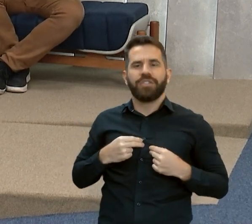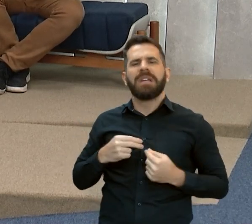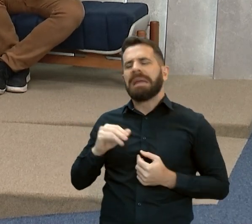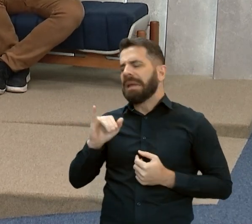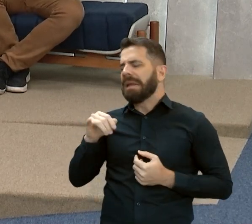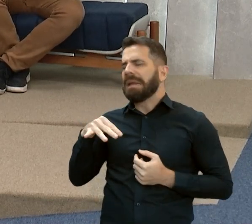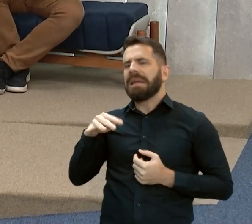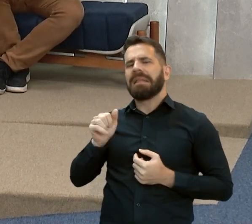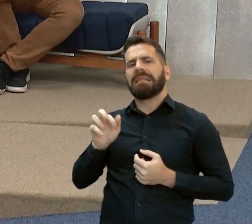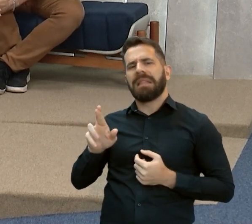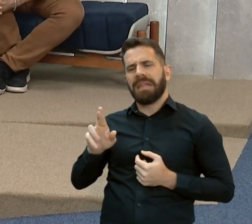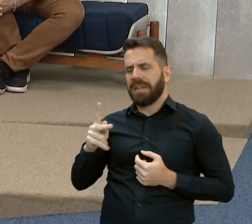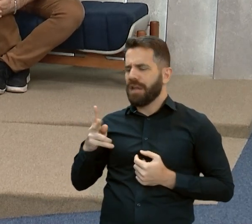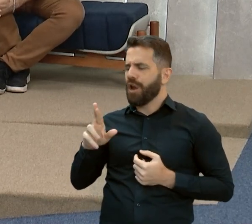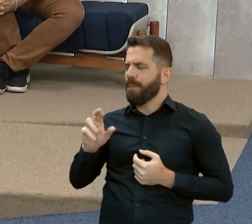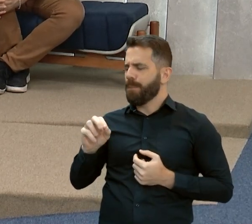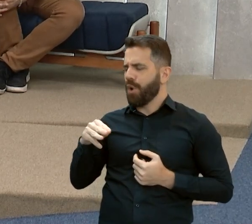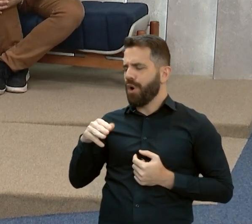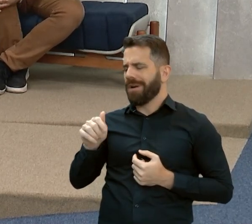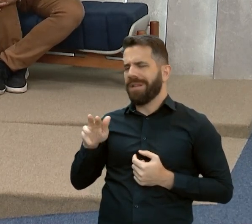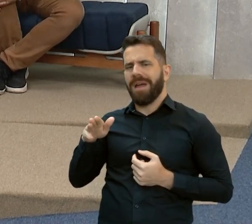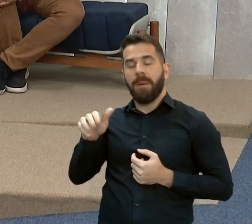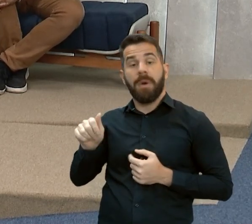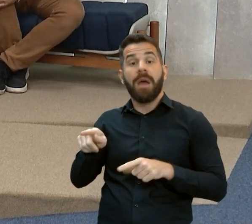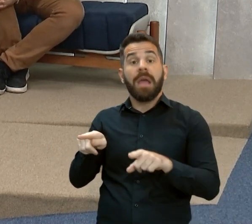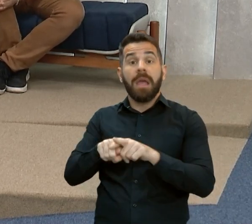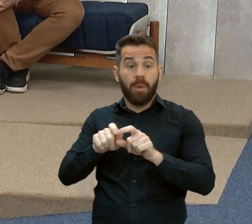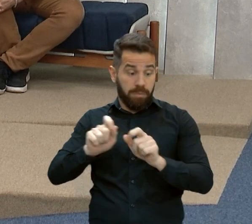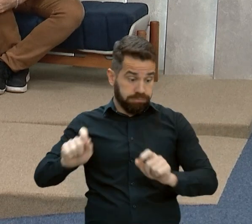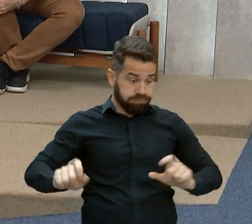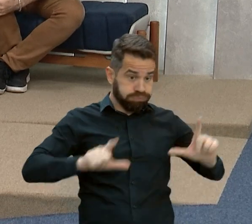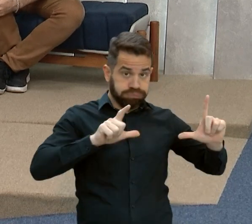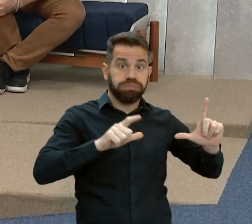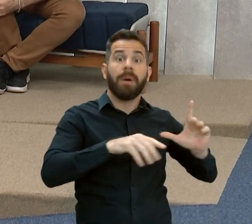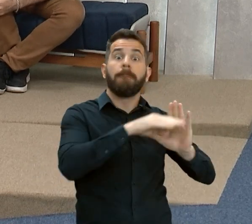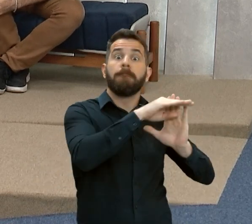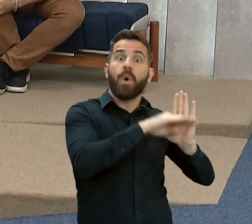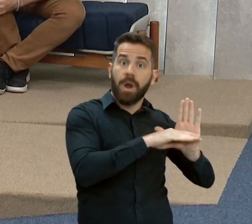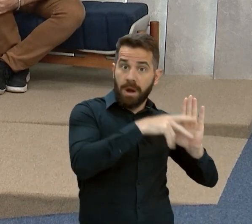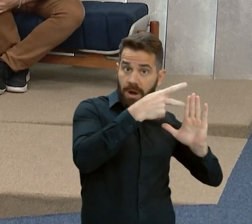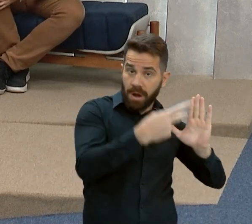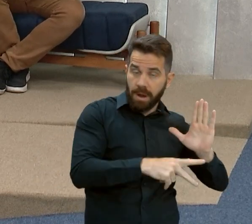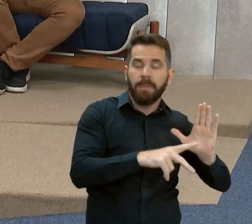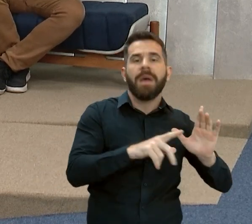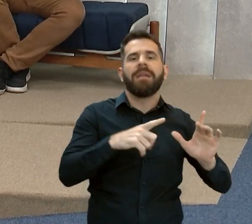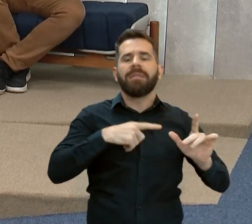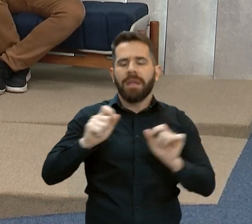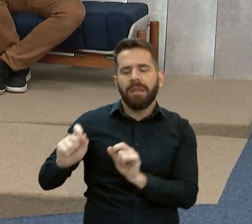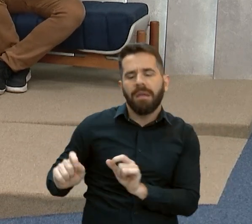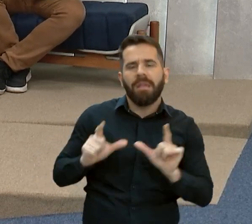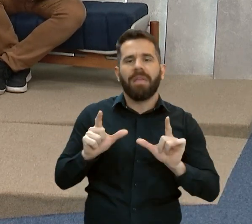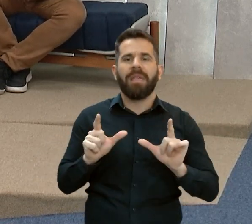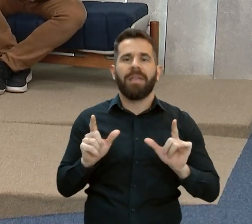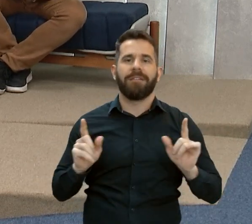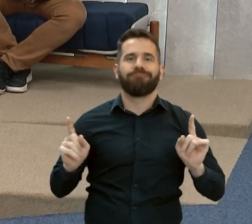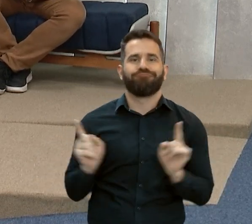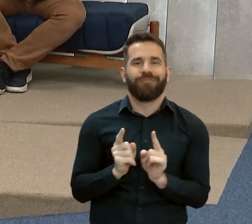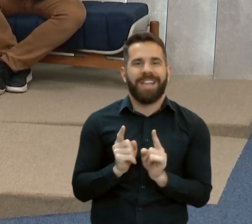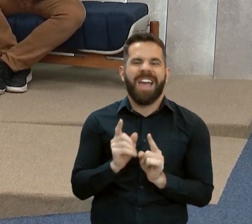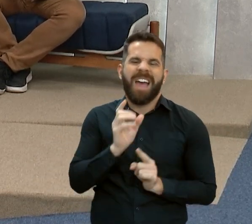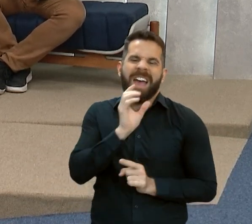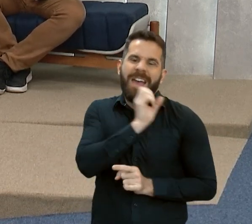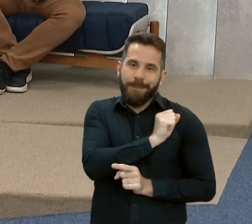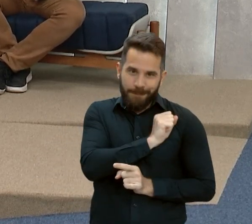uma programação e outra aqui dentro da grade de programação da TV UFG. Inclusive, um outro presente que o professor Getúlio proporcionou para a gente